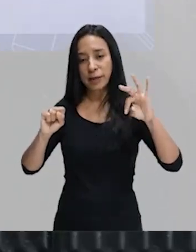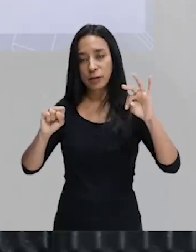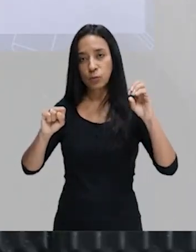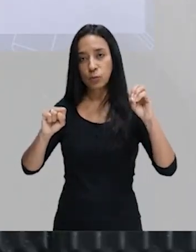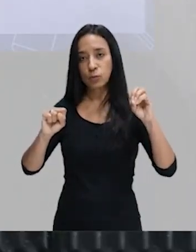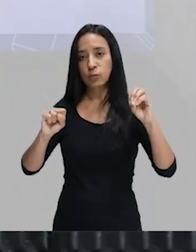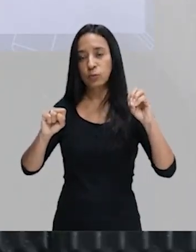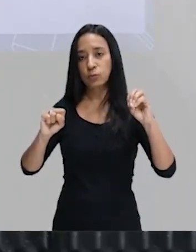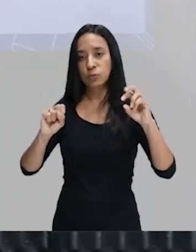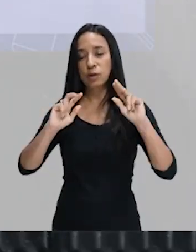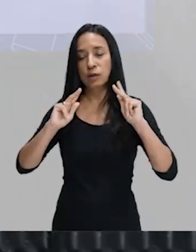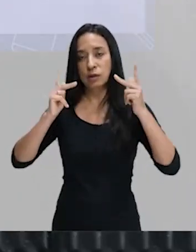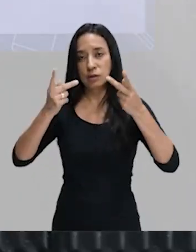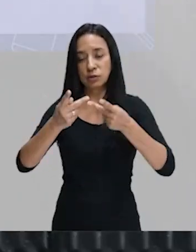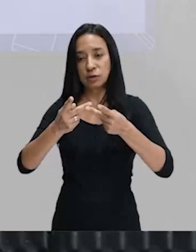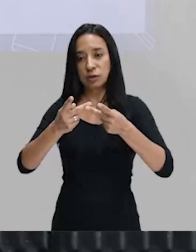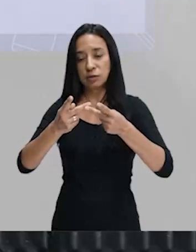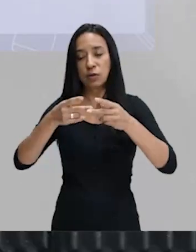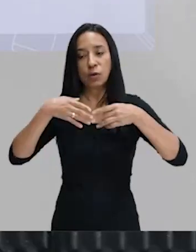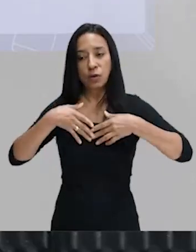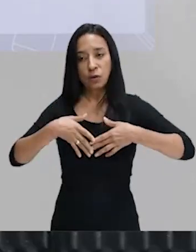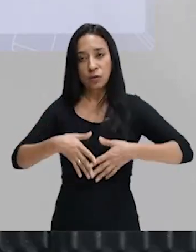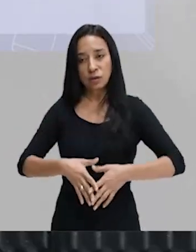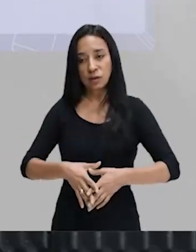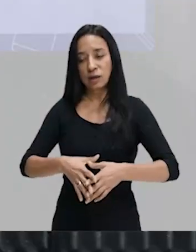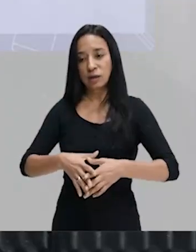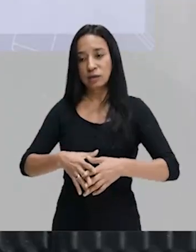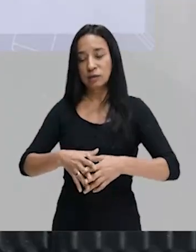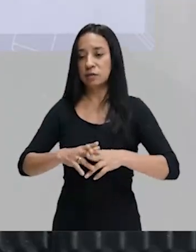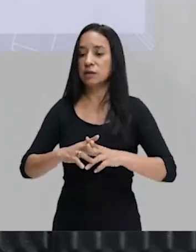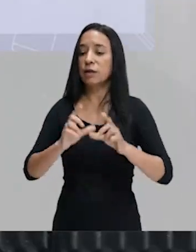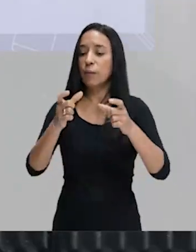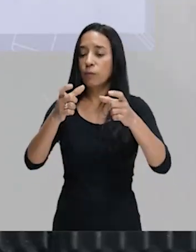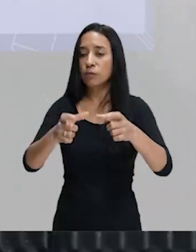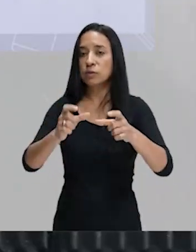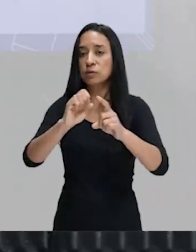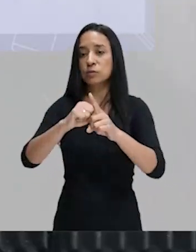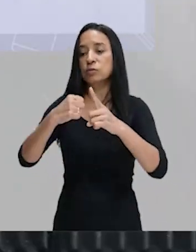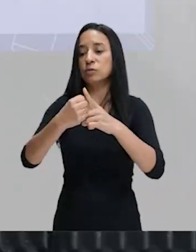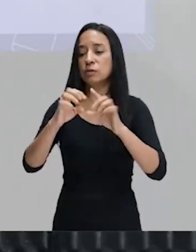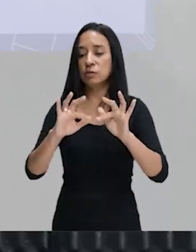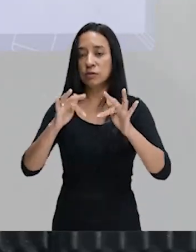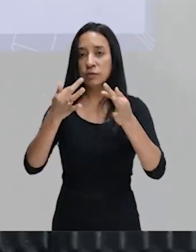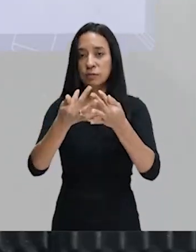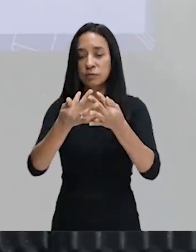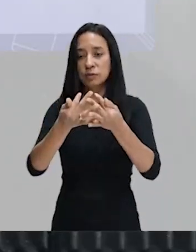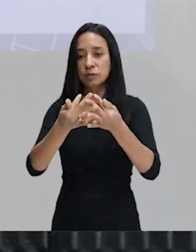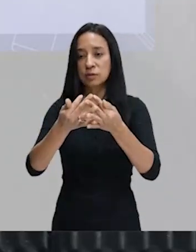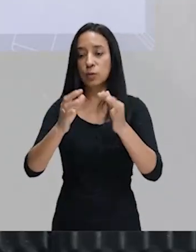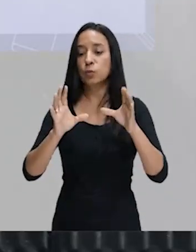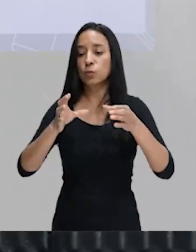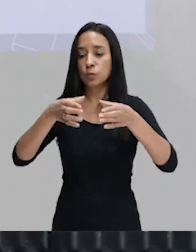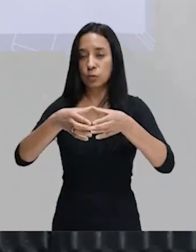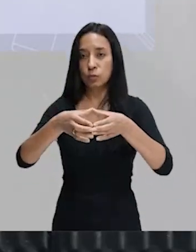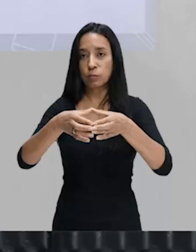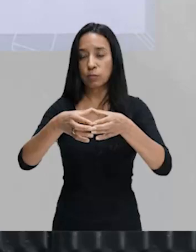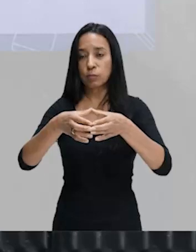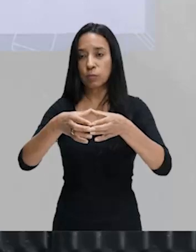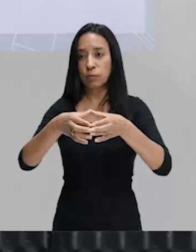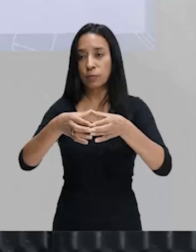nasce herdando a posição social da sua família, daquele seu grupo,